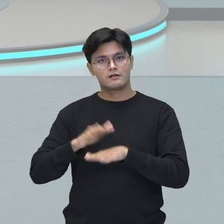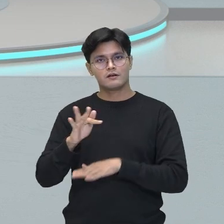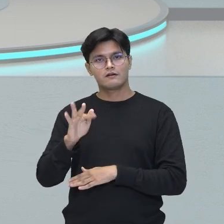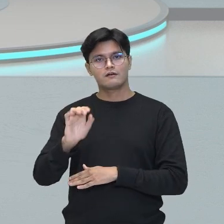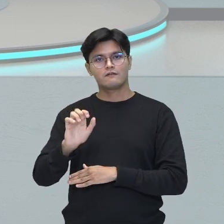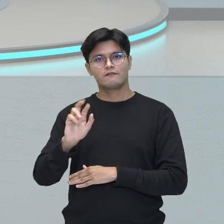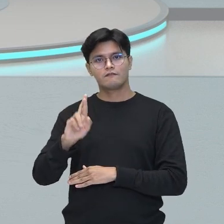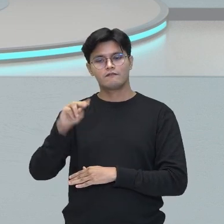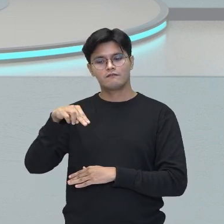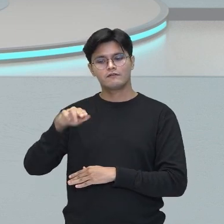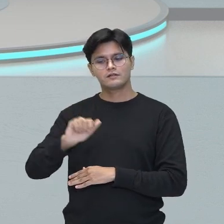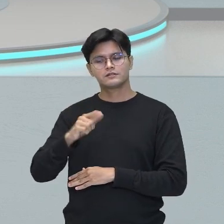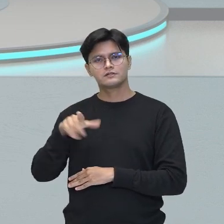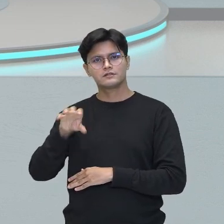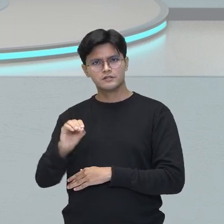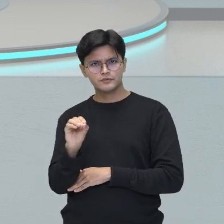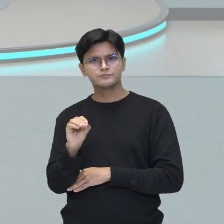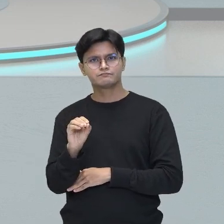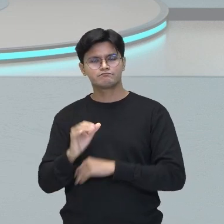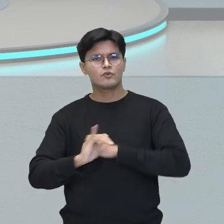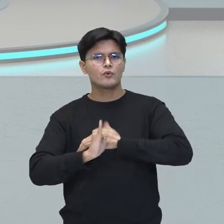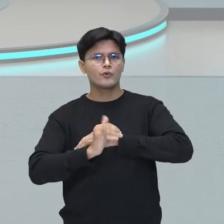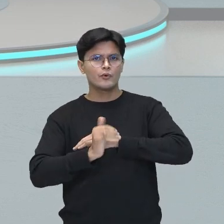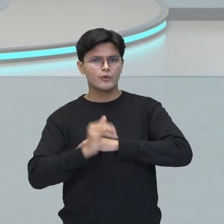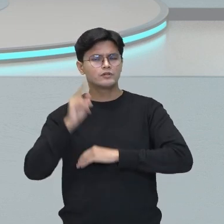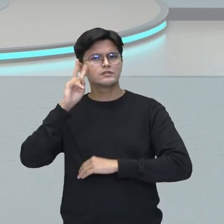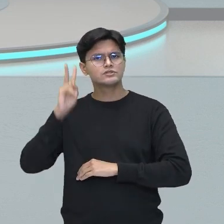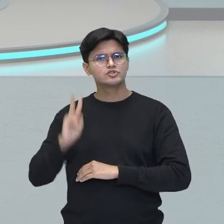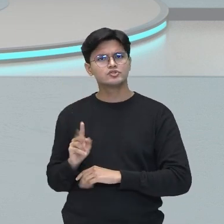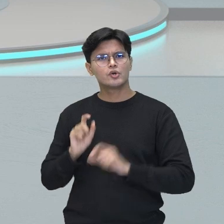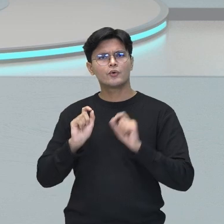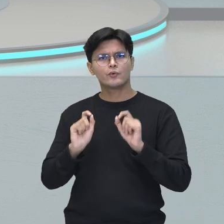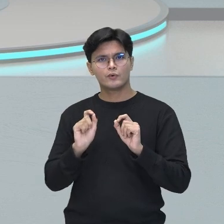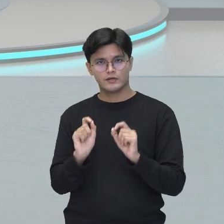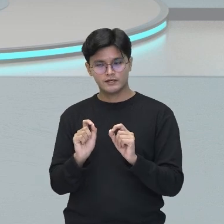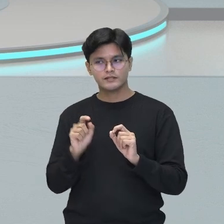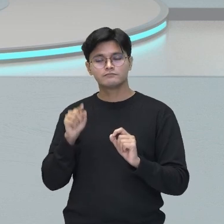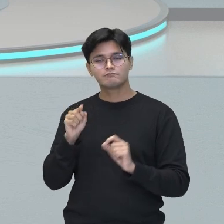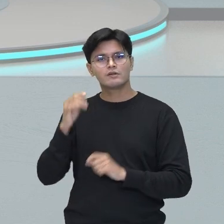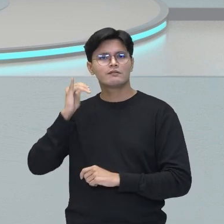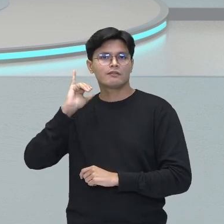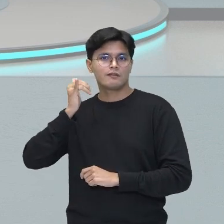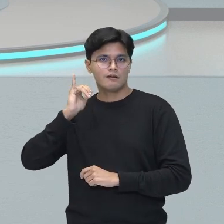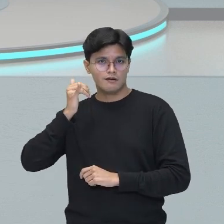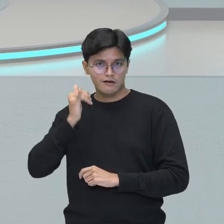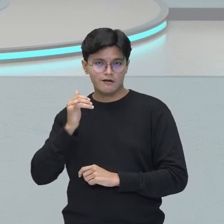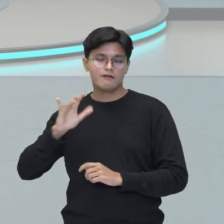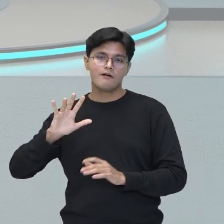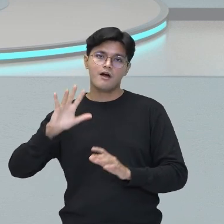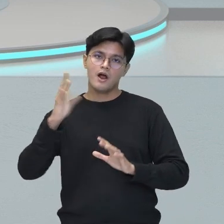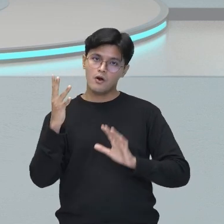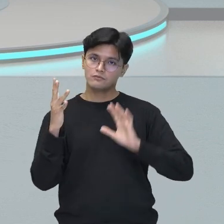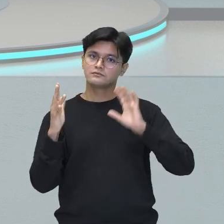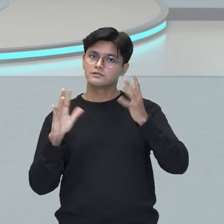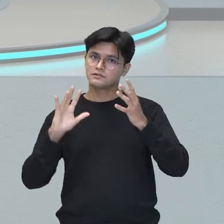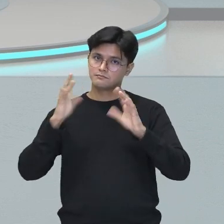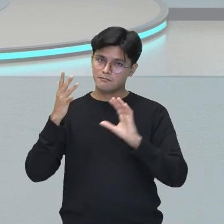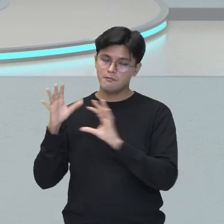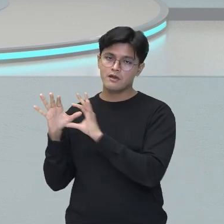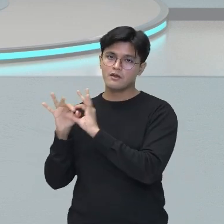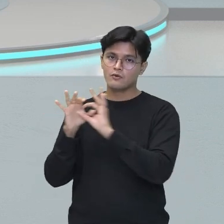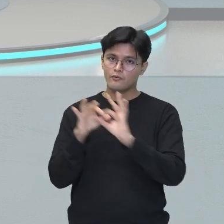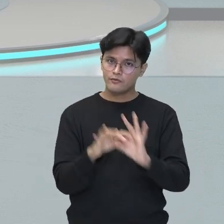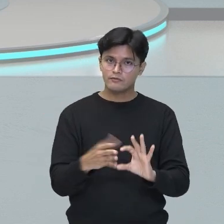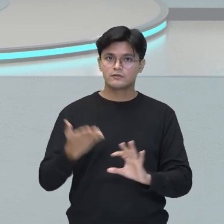crônica histórica ele vai contar né o que acontecia naquele contexto naquela